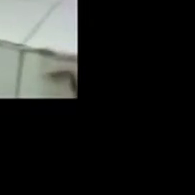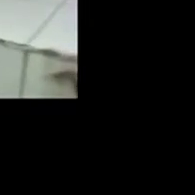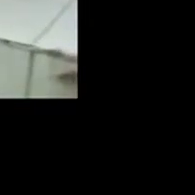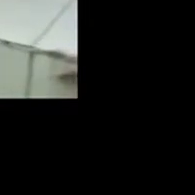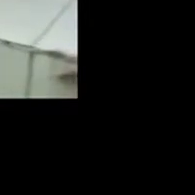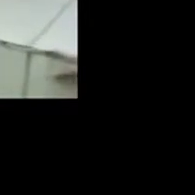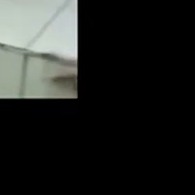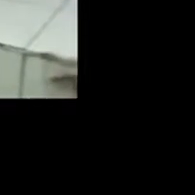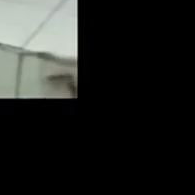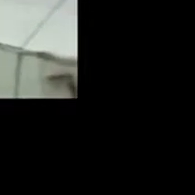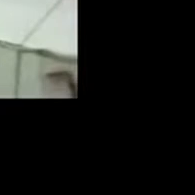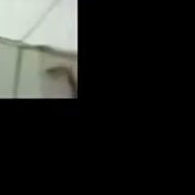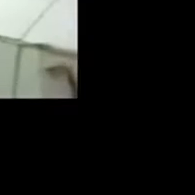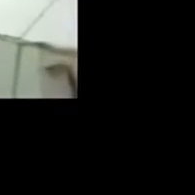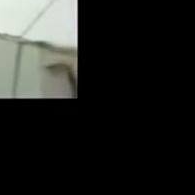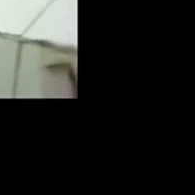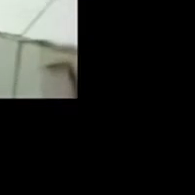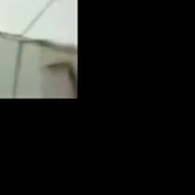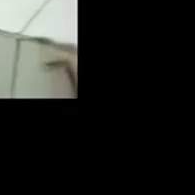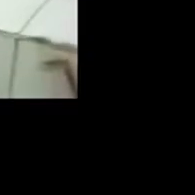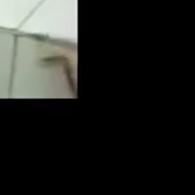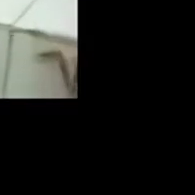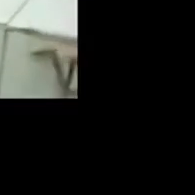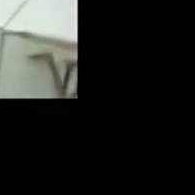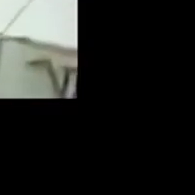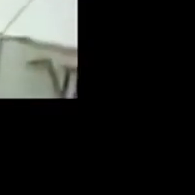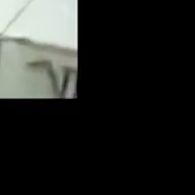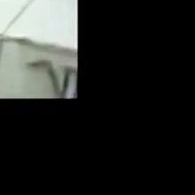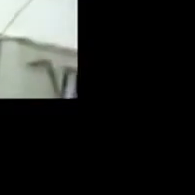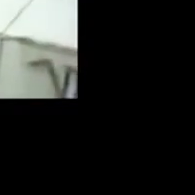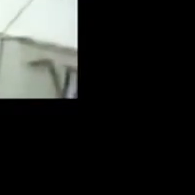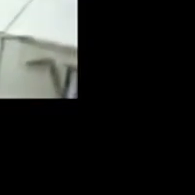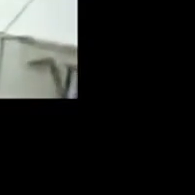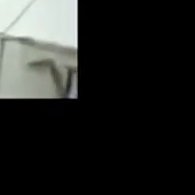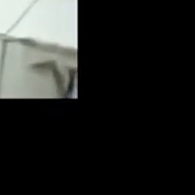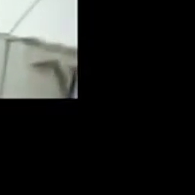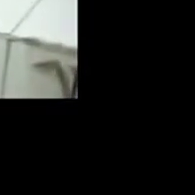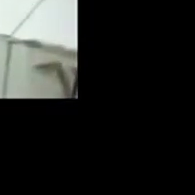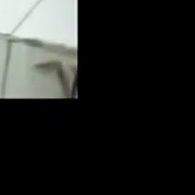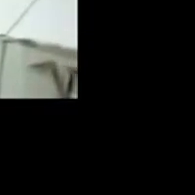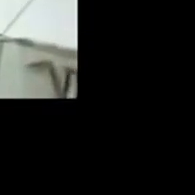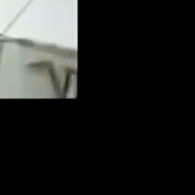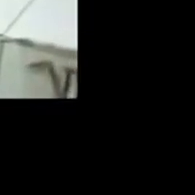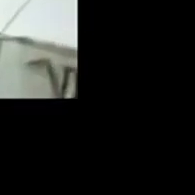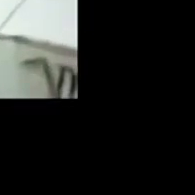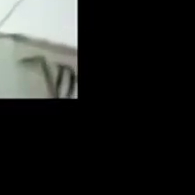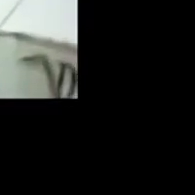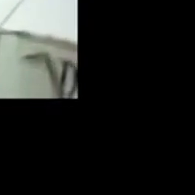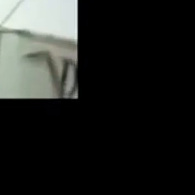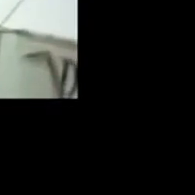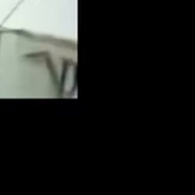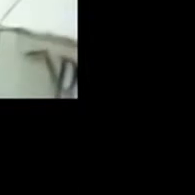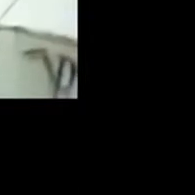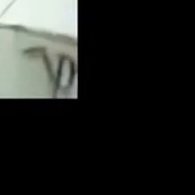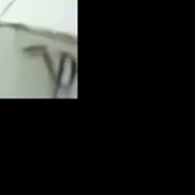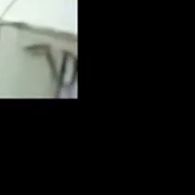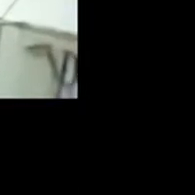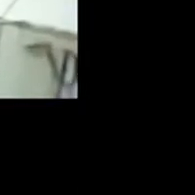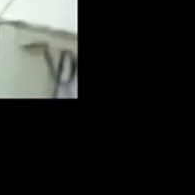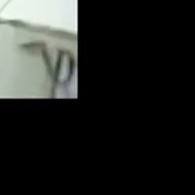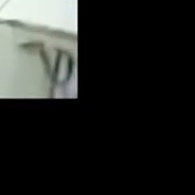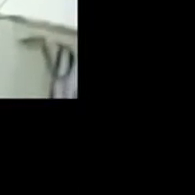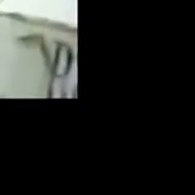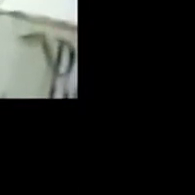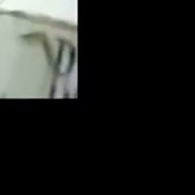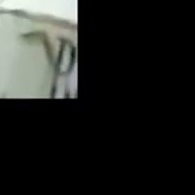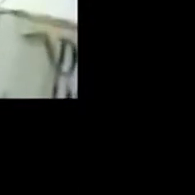entre o Ministério de Saúde de Moçambique e a Fundação Oswaldo Cruz, Escola Nacional de Saúde Pública, Sérgio